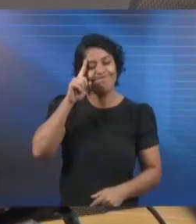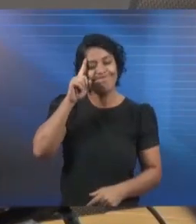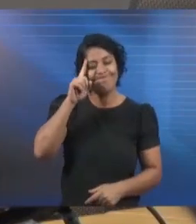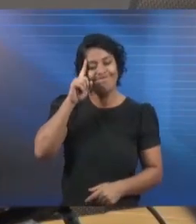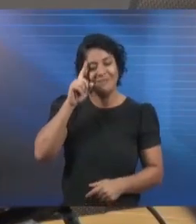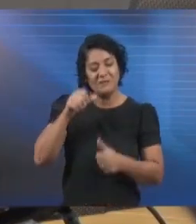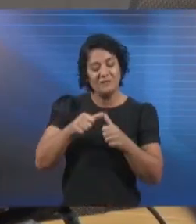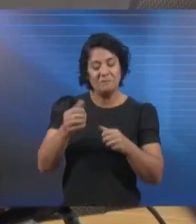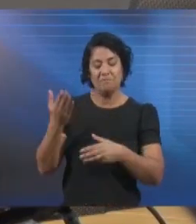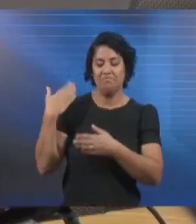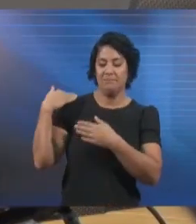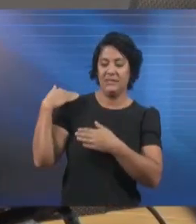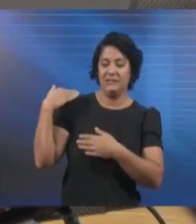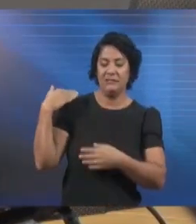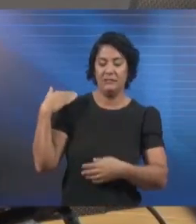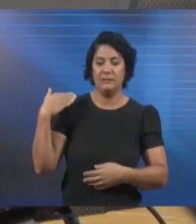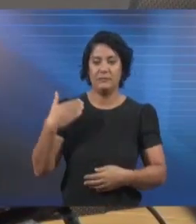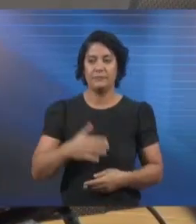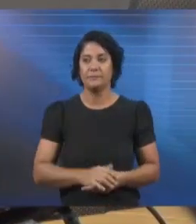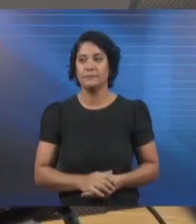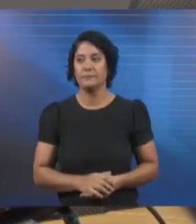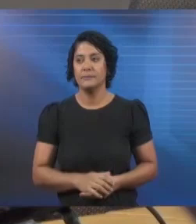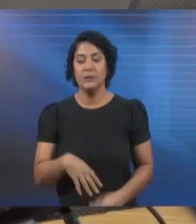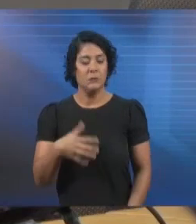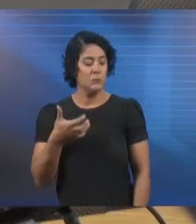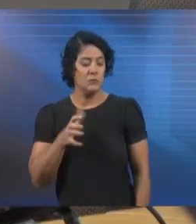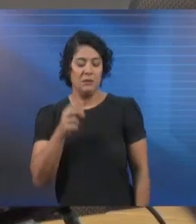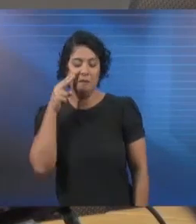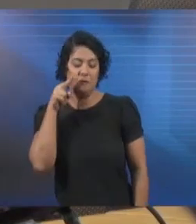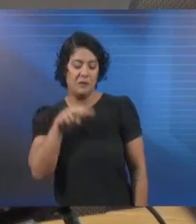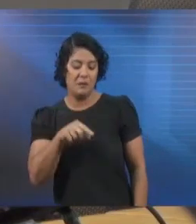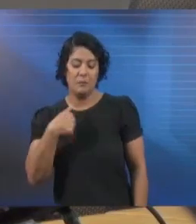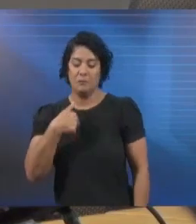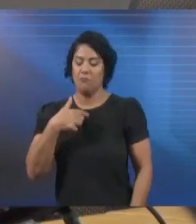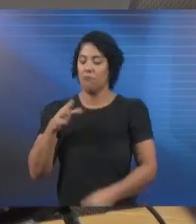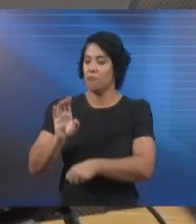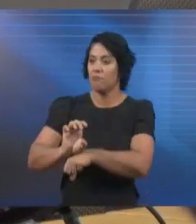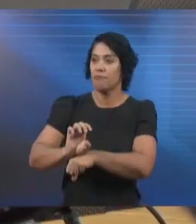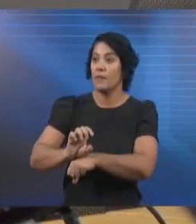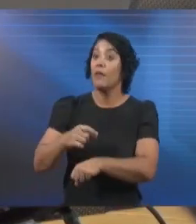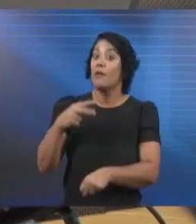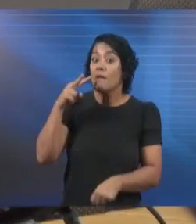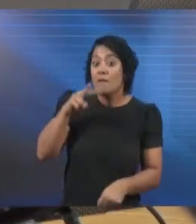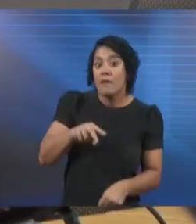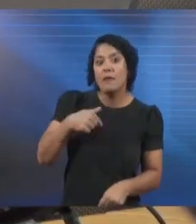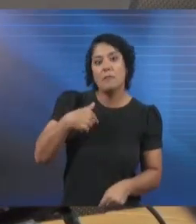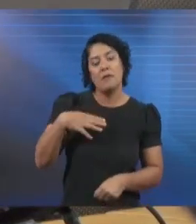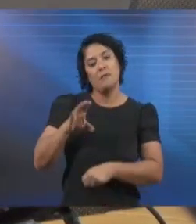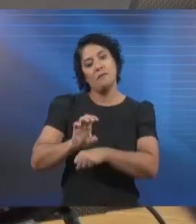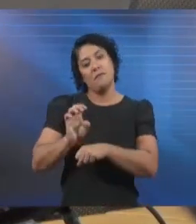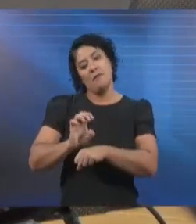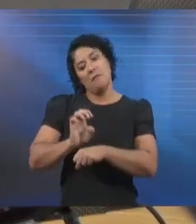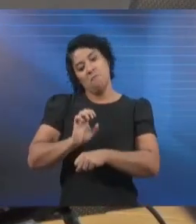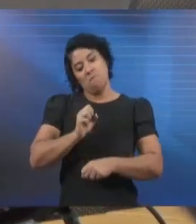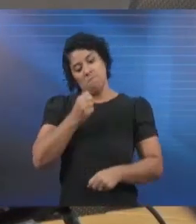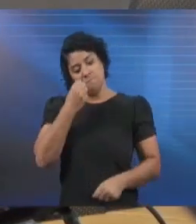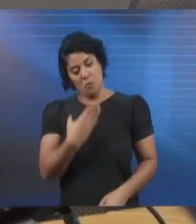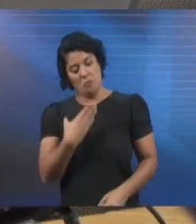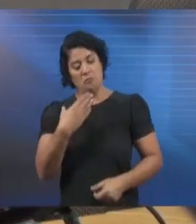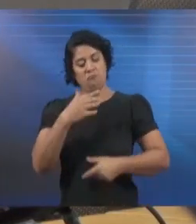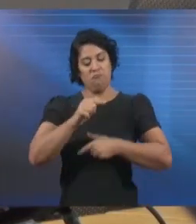para trás e eu não quero ver meu estado assim eu quero ver meu estado pujante com